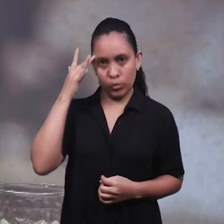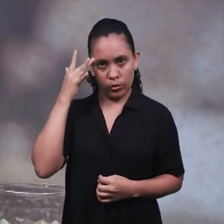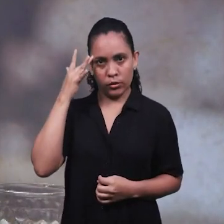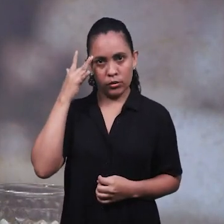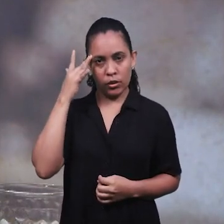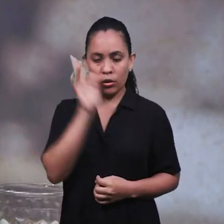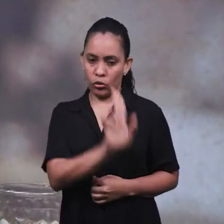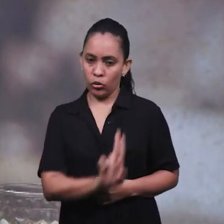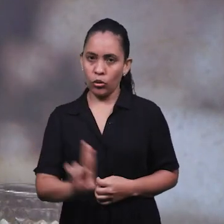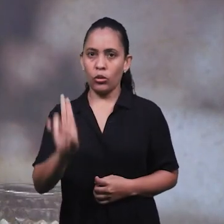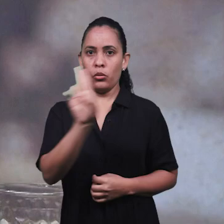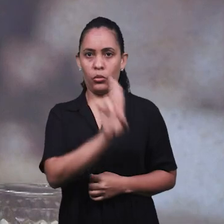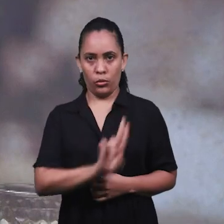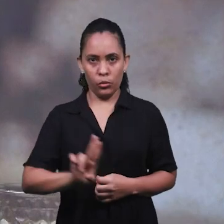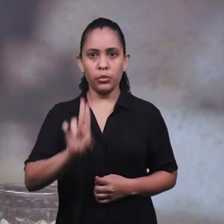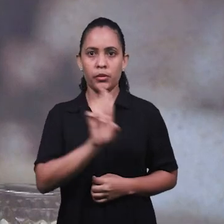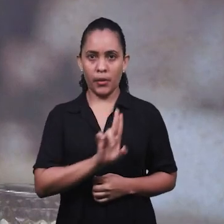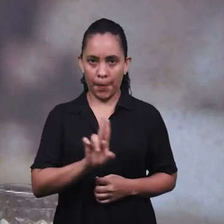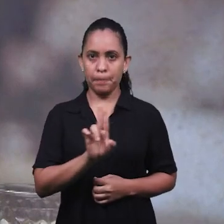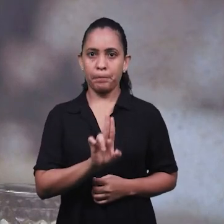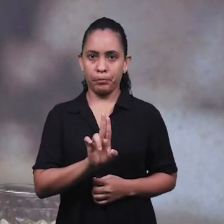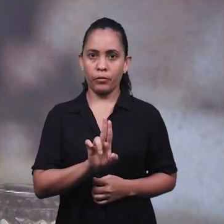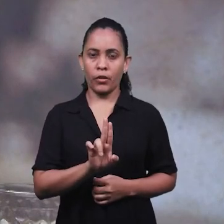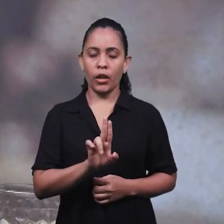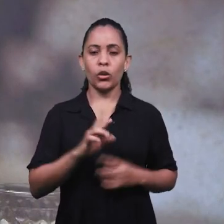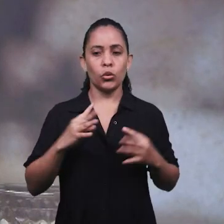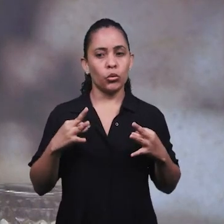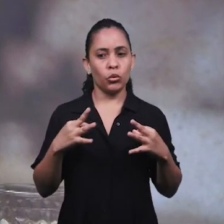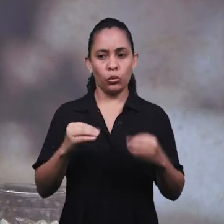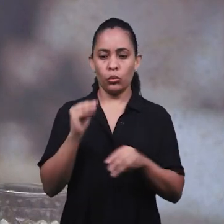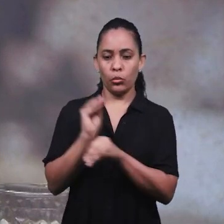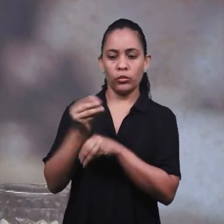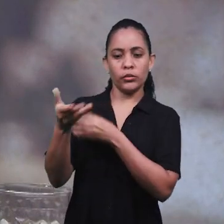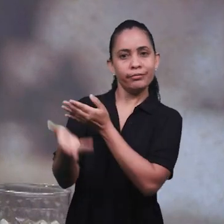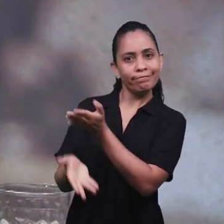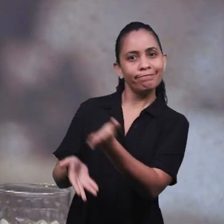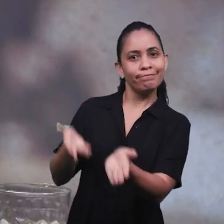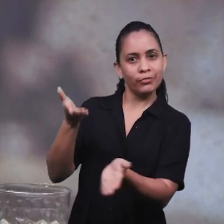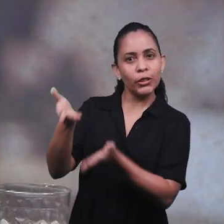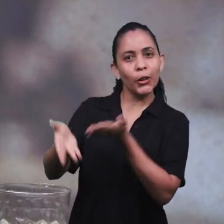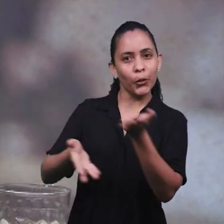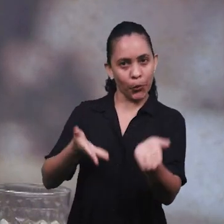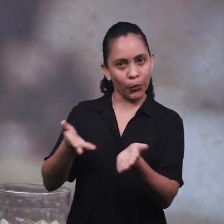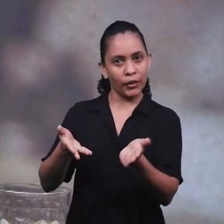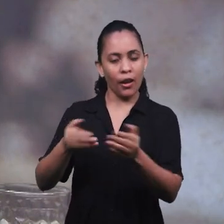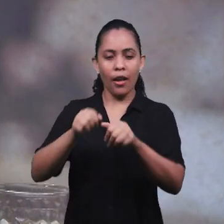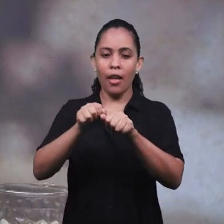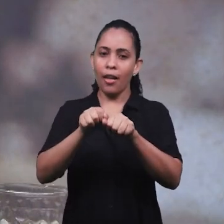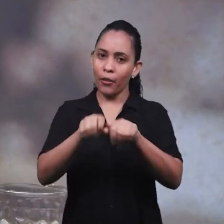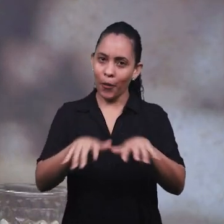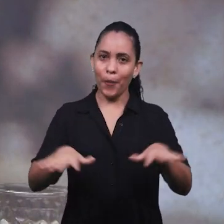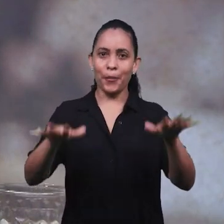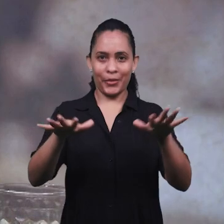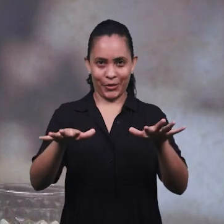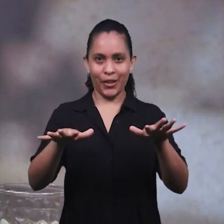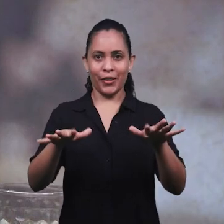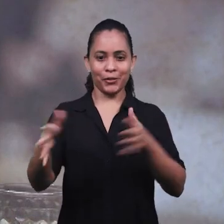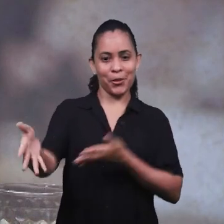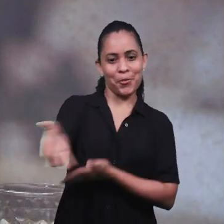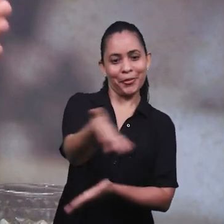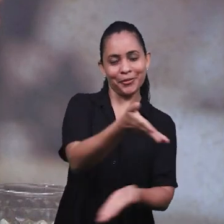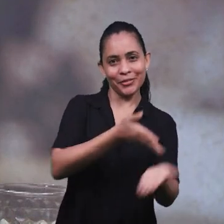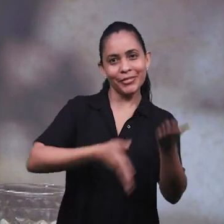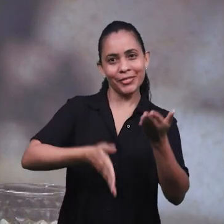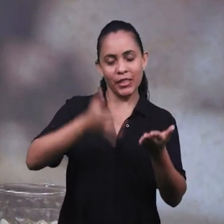coletividade de pessoas que detêm domínio sobre aquele edifício, detém domínio compartilhado das áreas comuns e